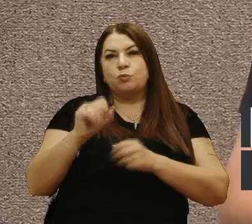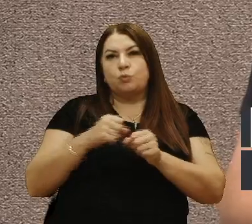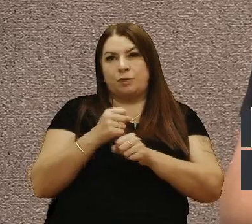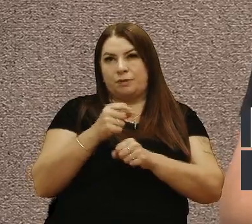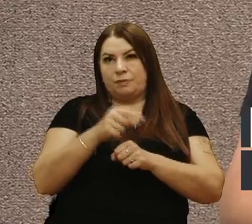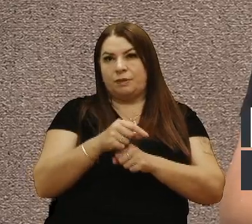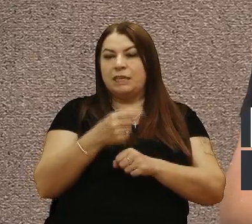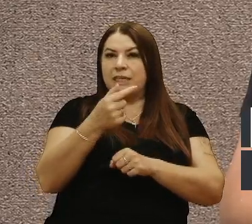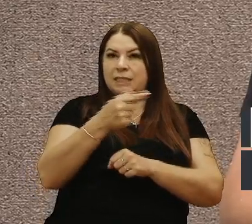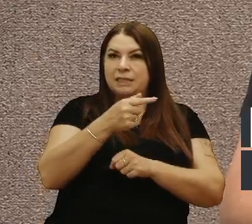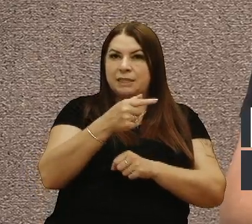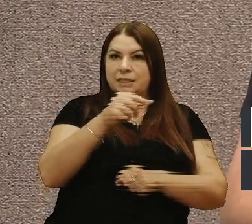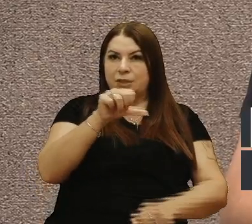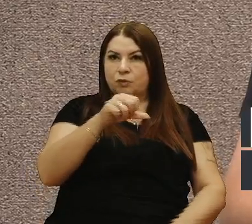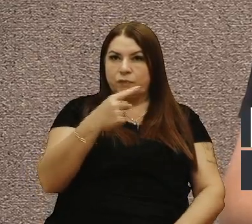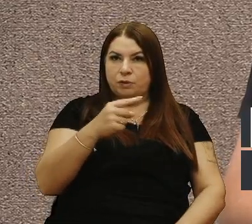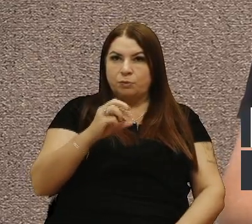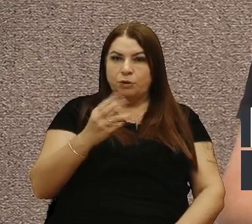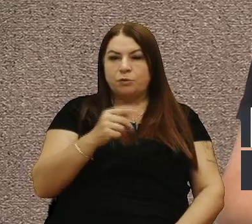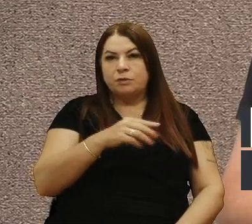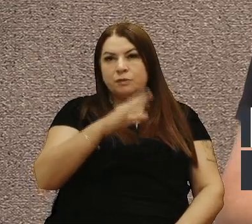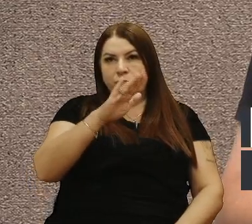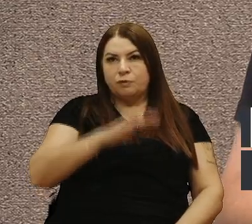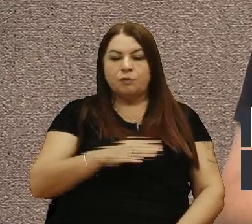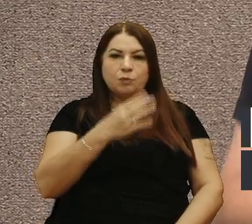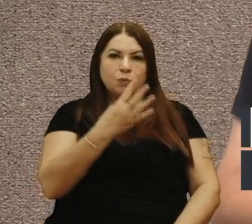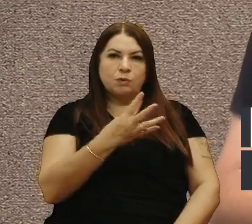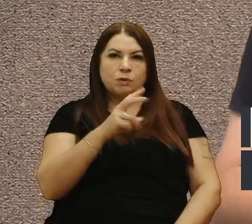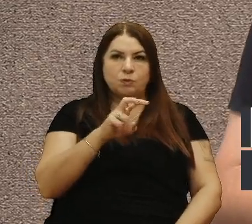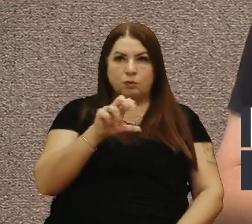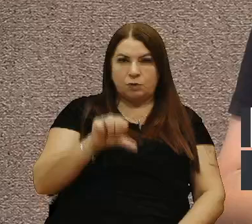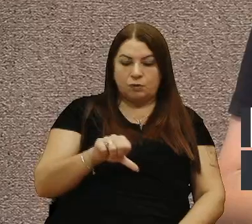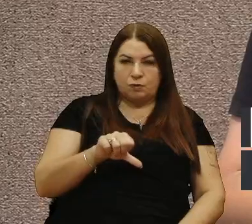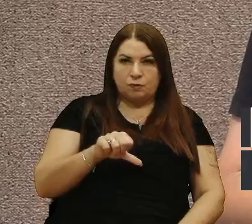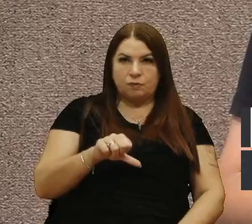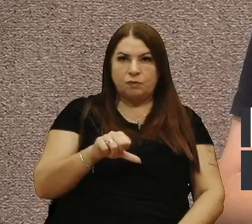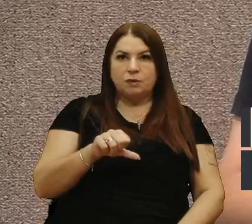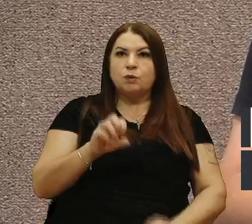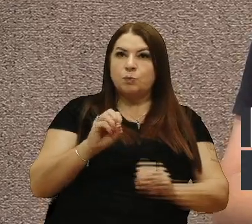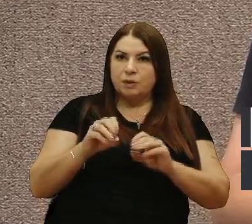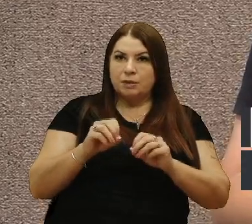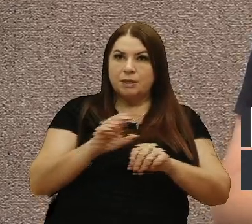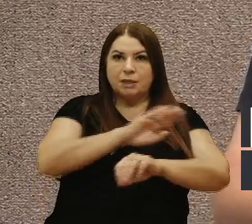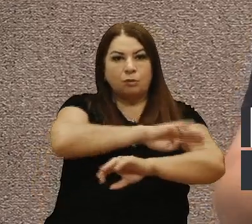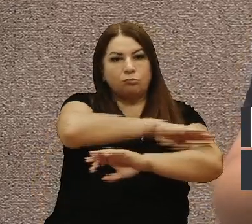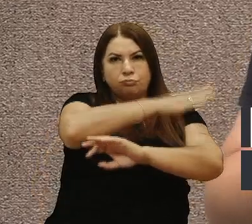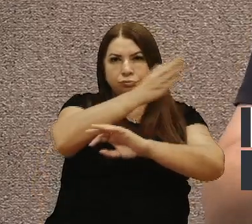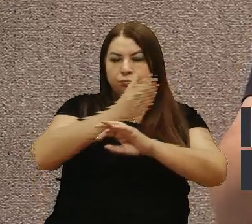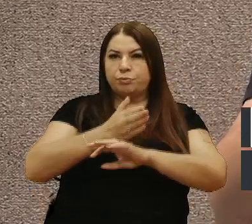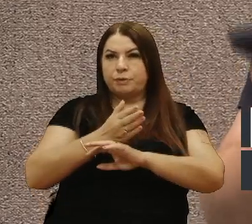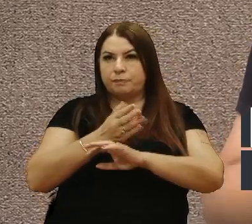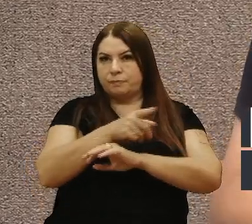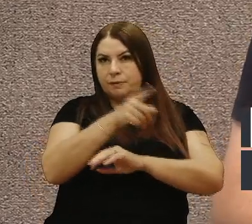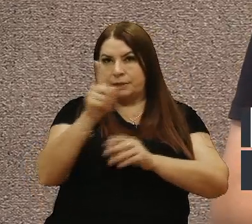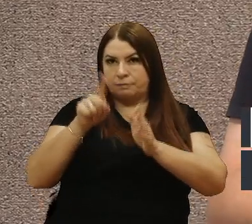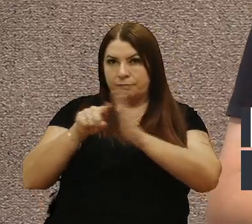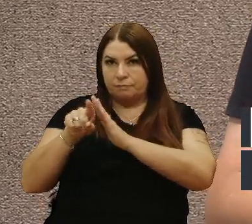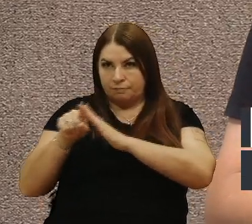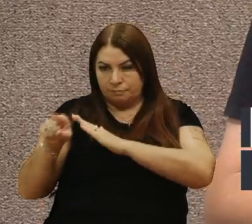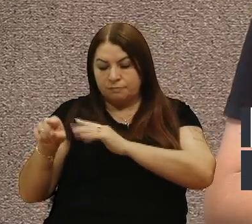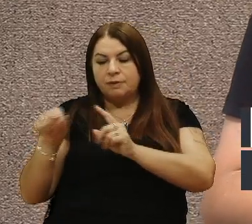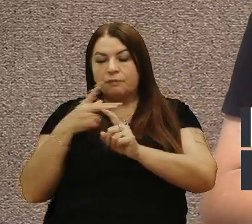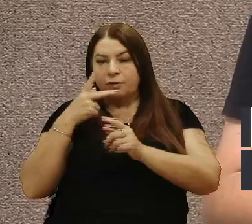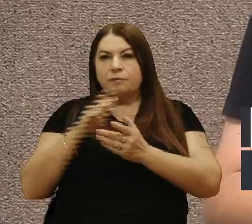de 791 milhões para 459. No ensino em tempo integral, que os questionamentos vieram aqui